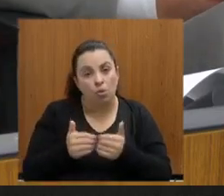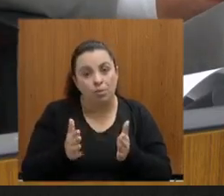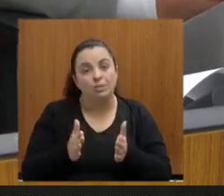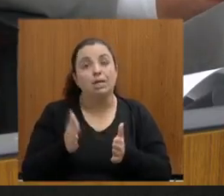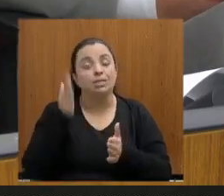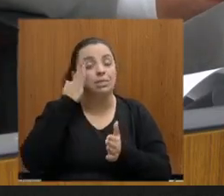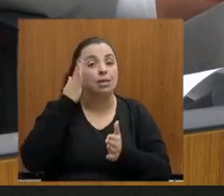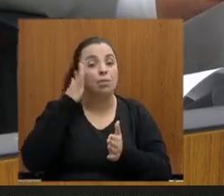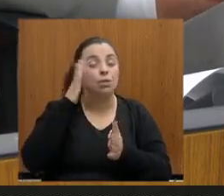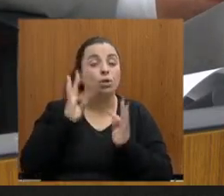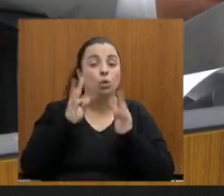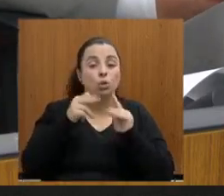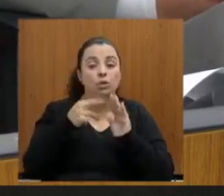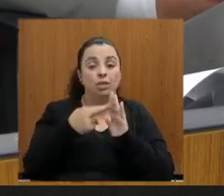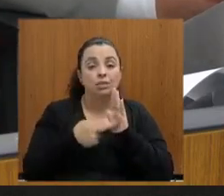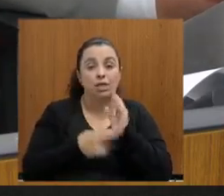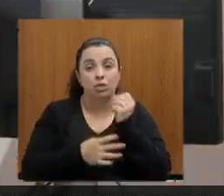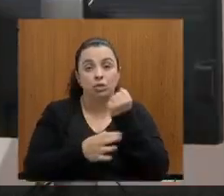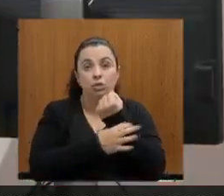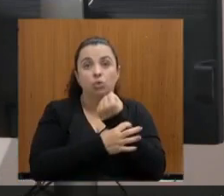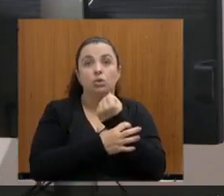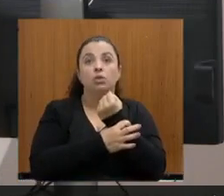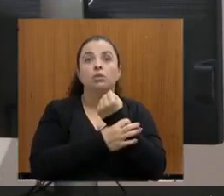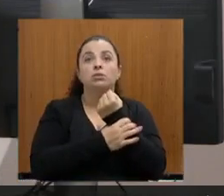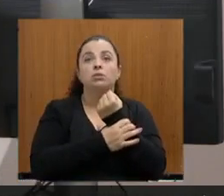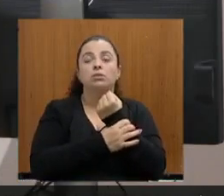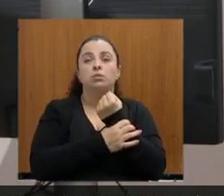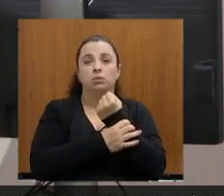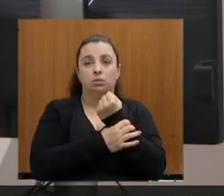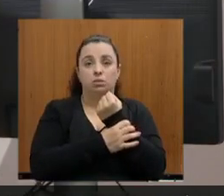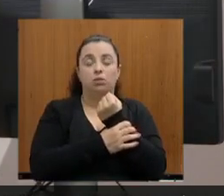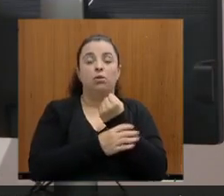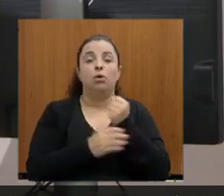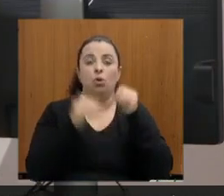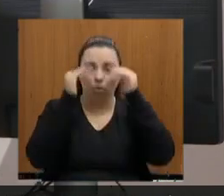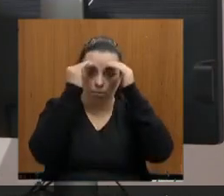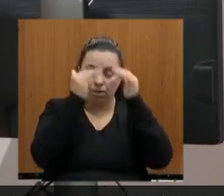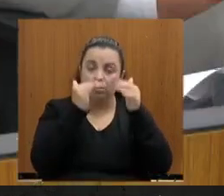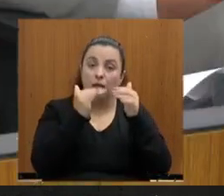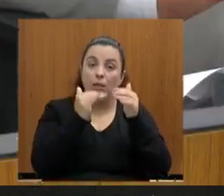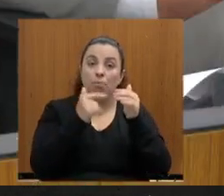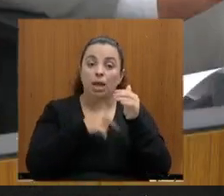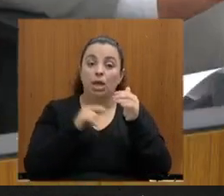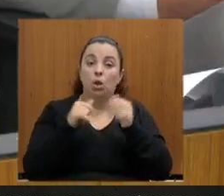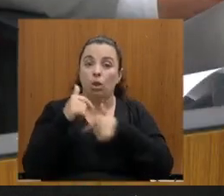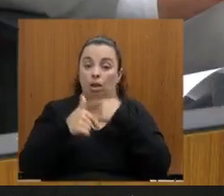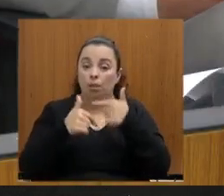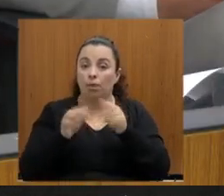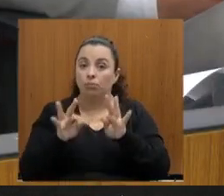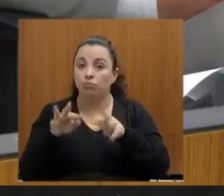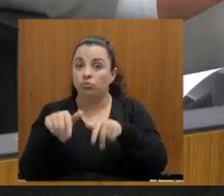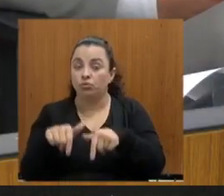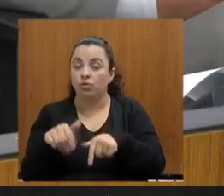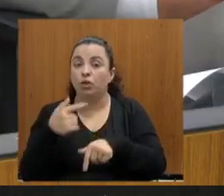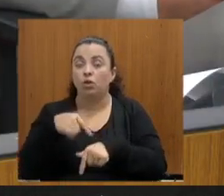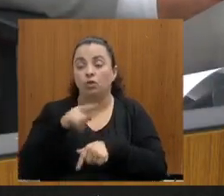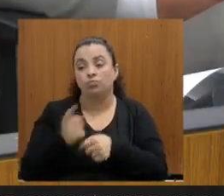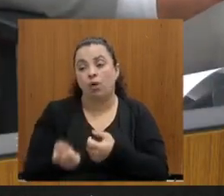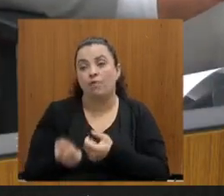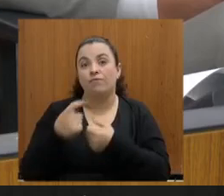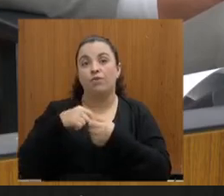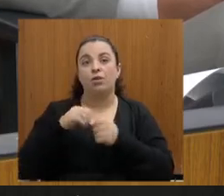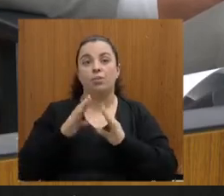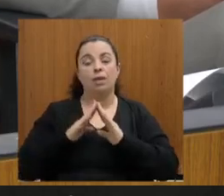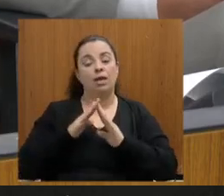segurança para que ao final ao final a gente possa efetivamente voltar para